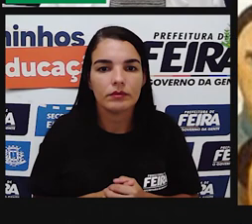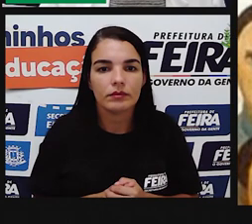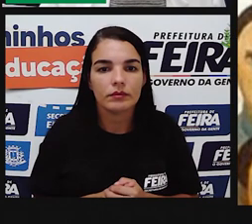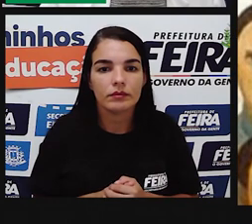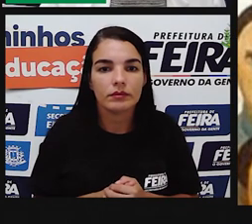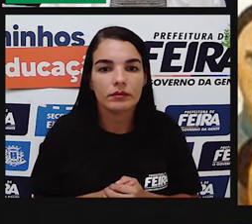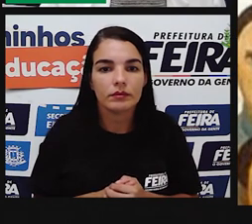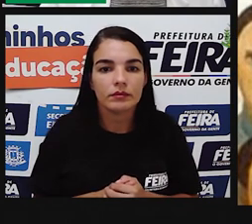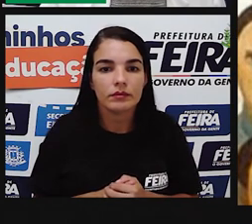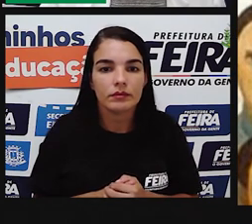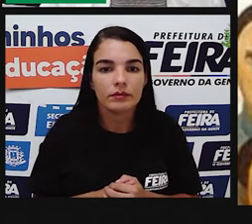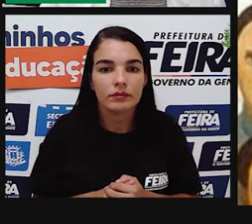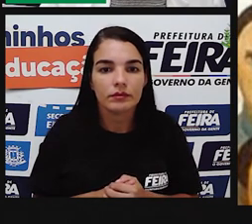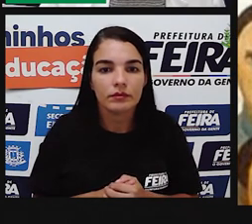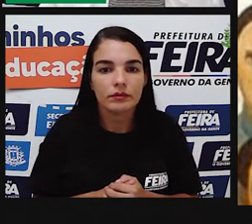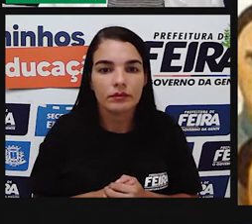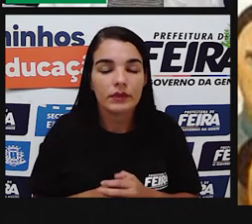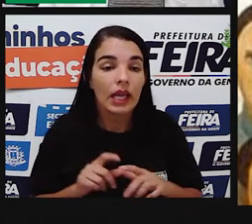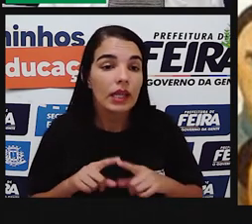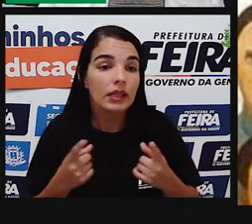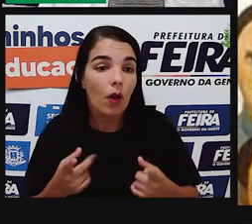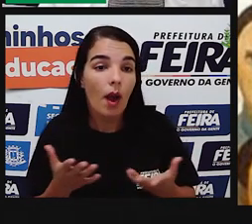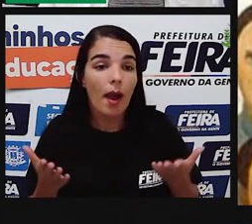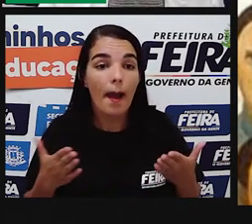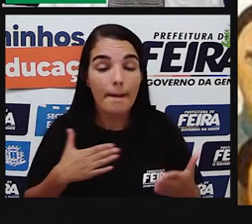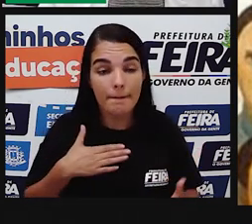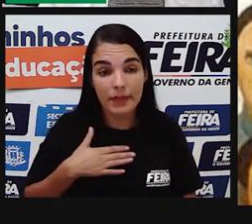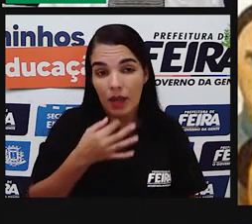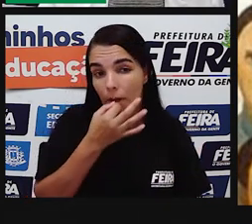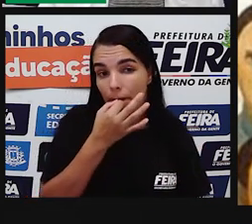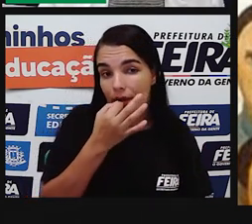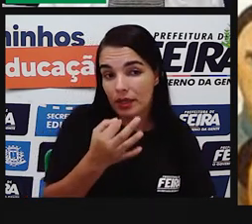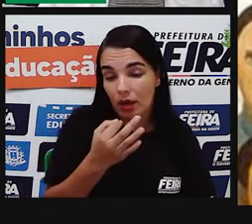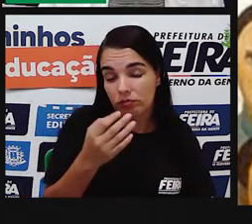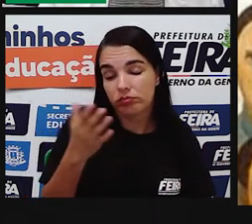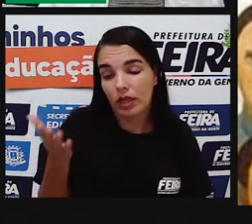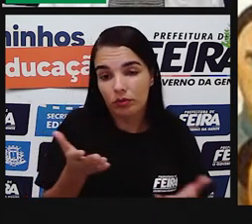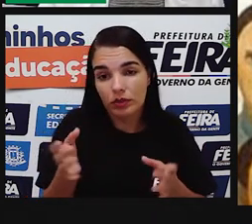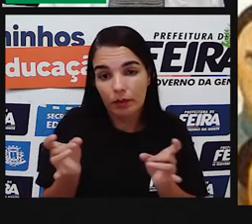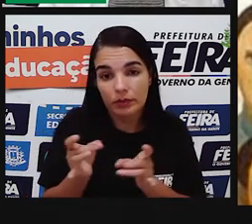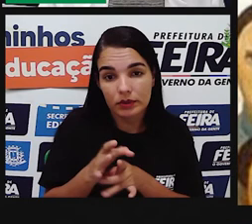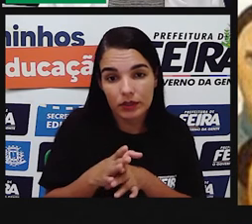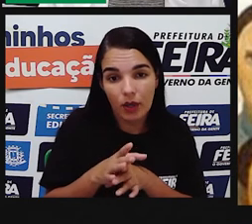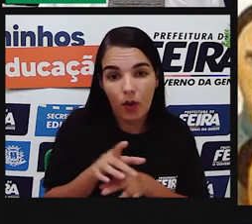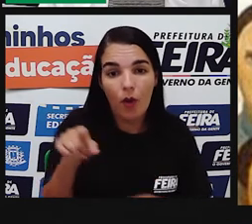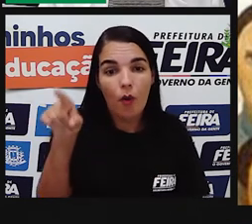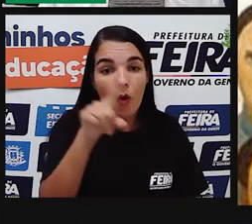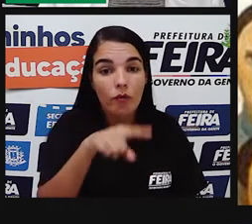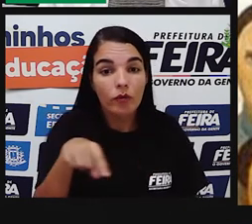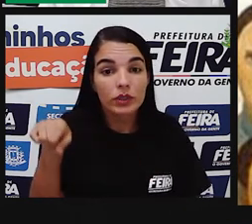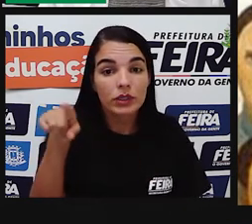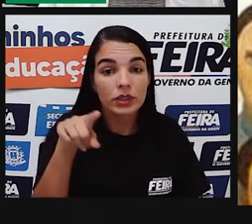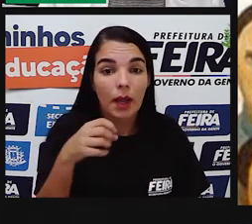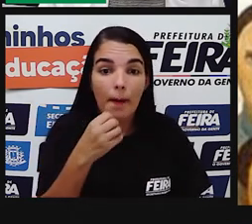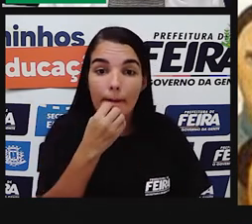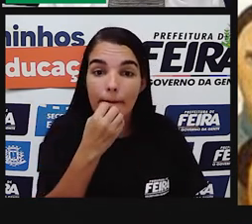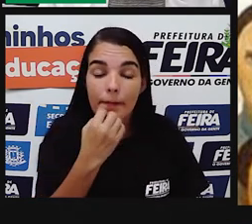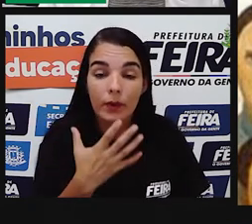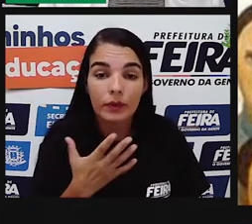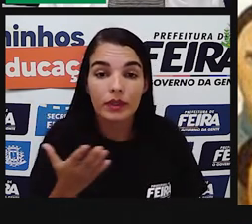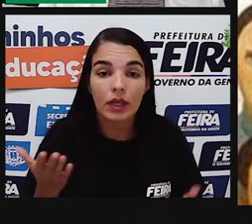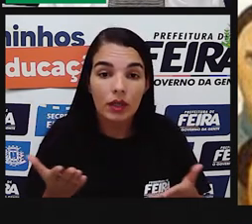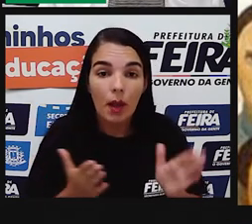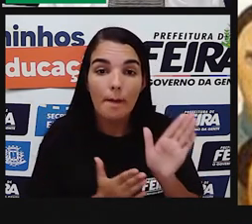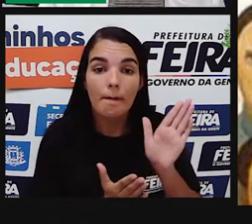é a minha dica para terminar? Seria bom, eu proponho aqui